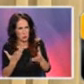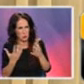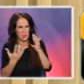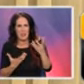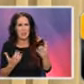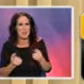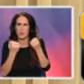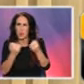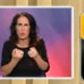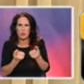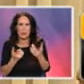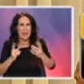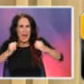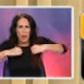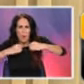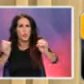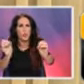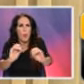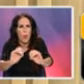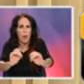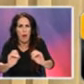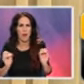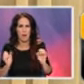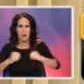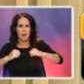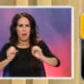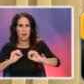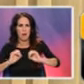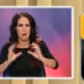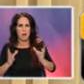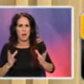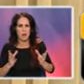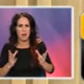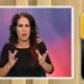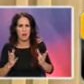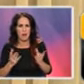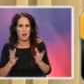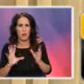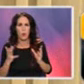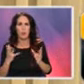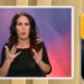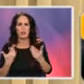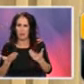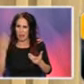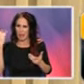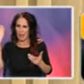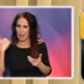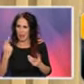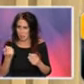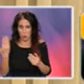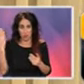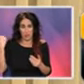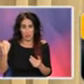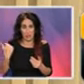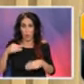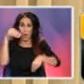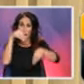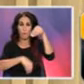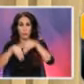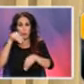não tenham chegado a um entendimento quando, num passado recente,